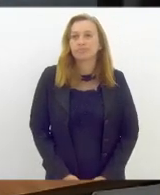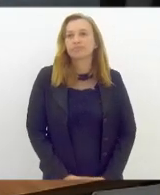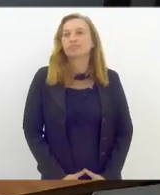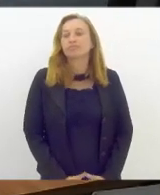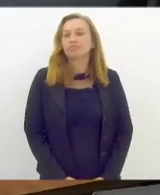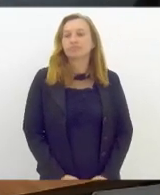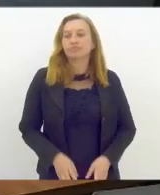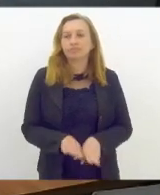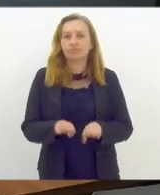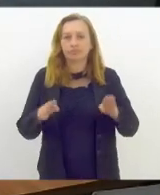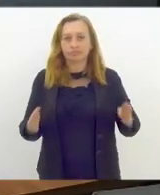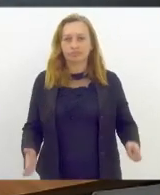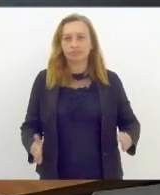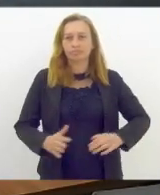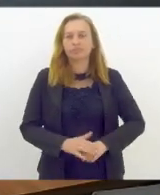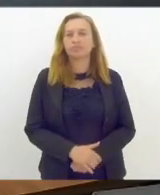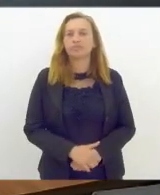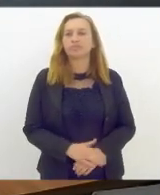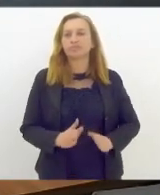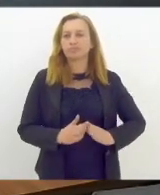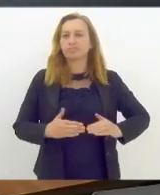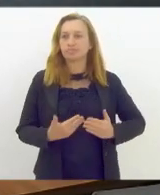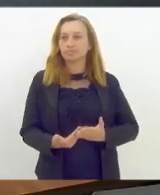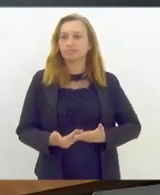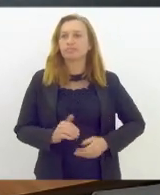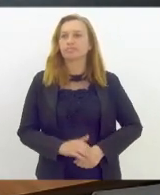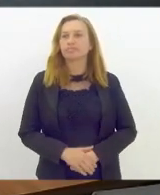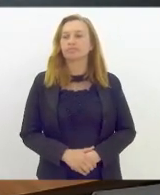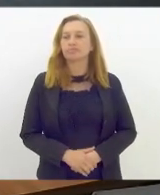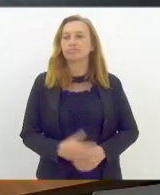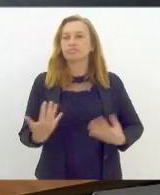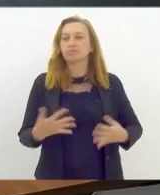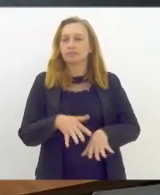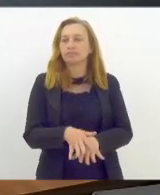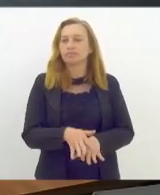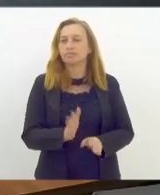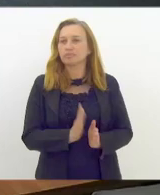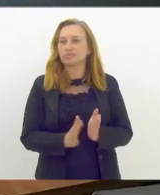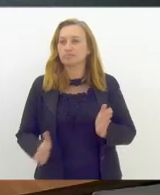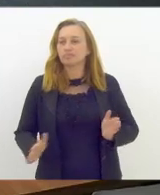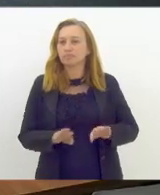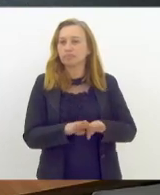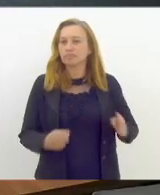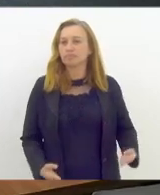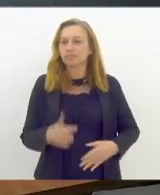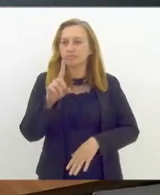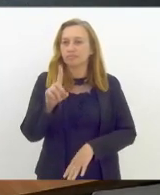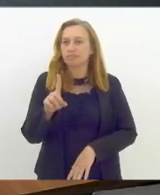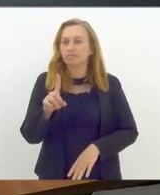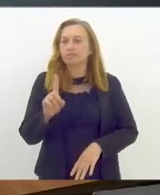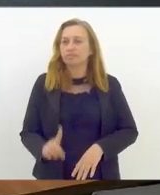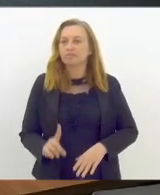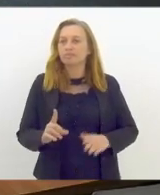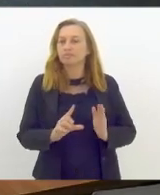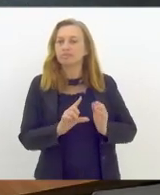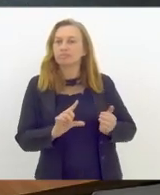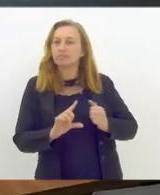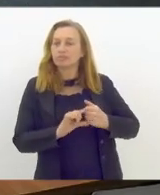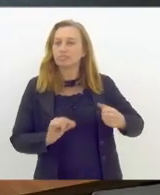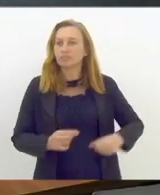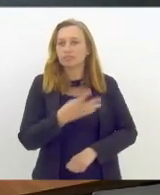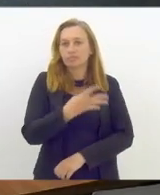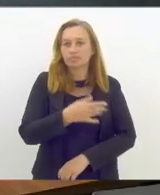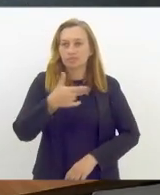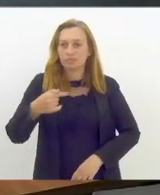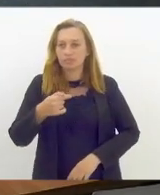Há sobre a mesa os seguintes requerimentos. A inclusão da ordem do dia, mesa diretora, artigo 47, a inclusão da ordem do